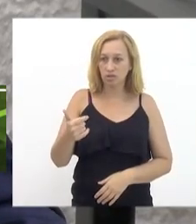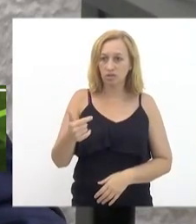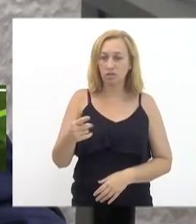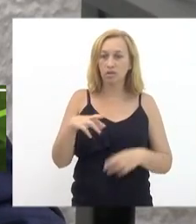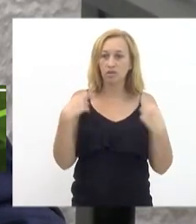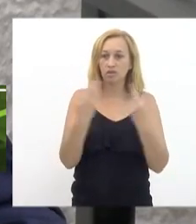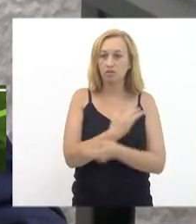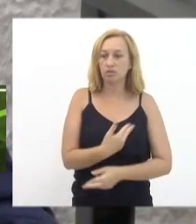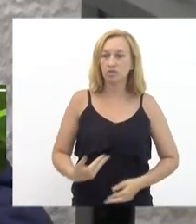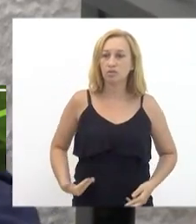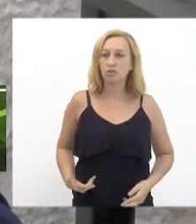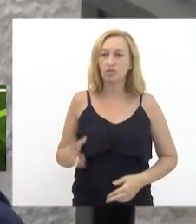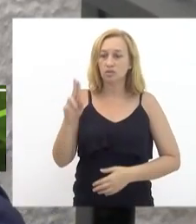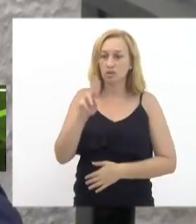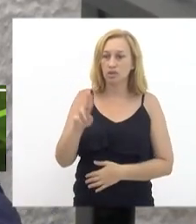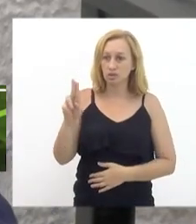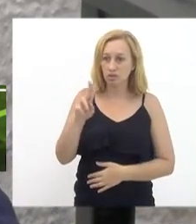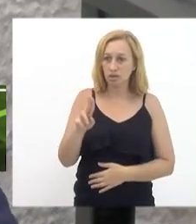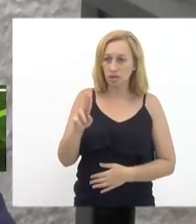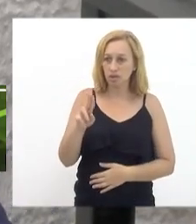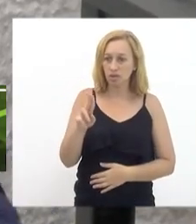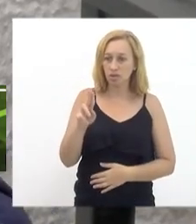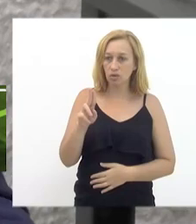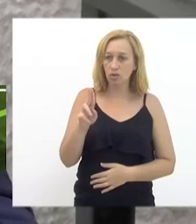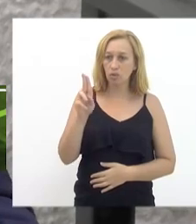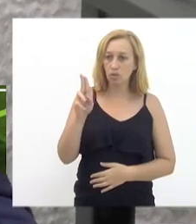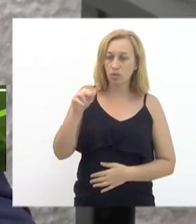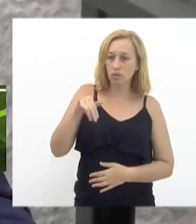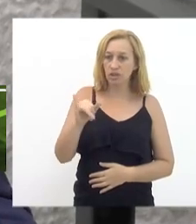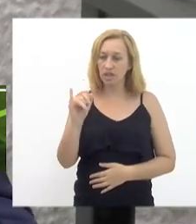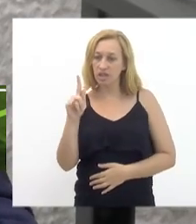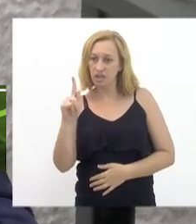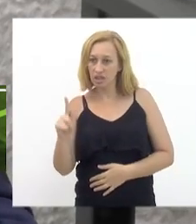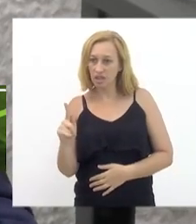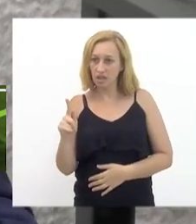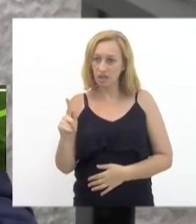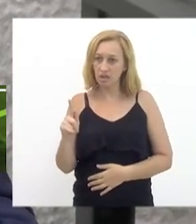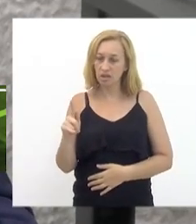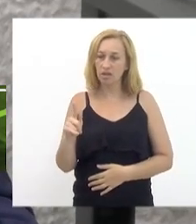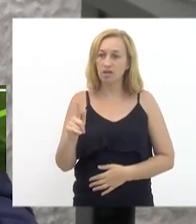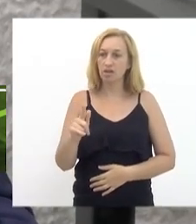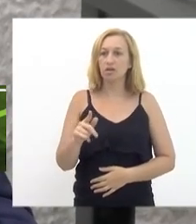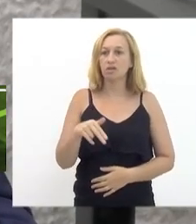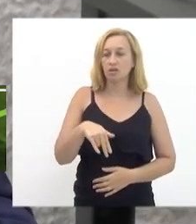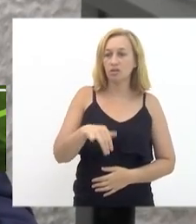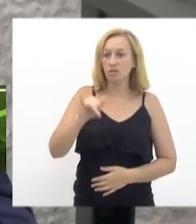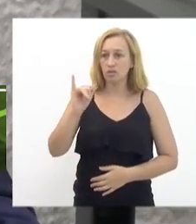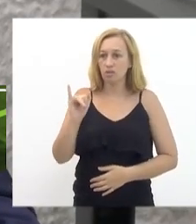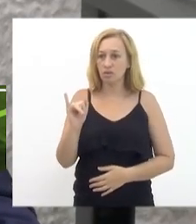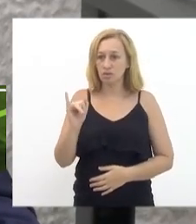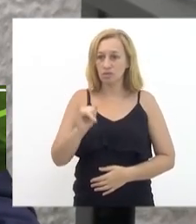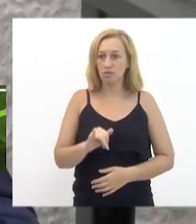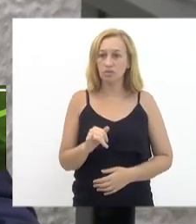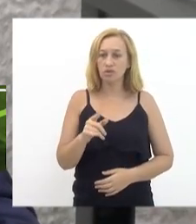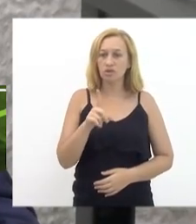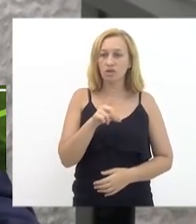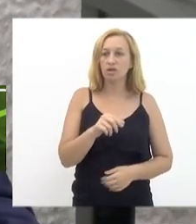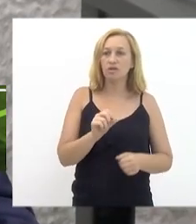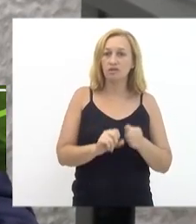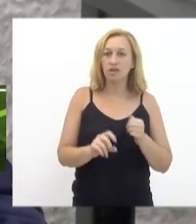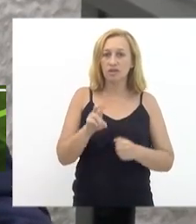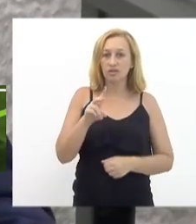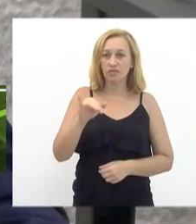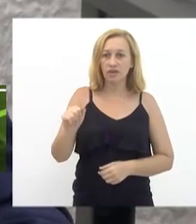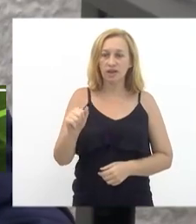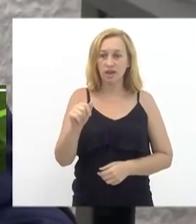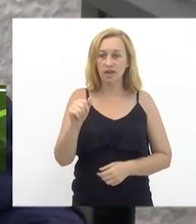unig universidade Nova Iguaçu aí eles falam é particularmente vai gostar porque ele que deu início na Via Light fez a via light